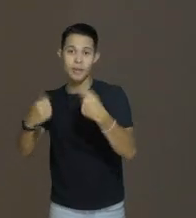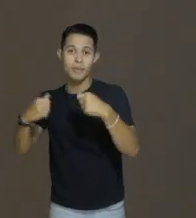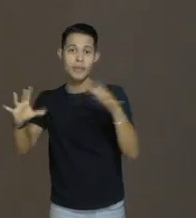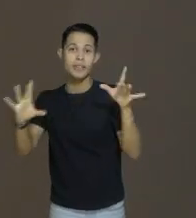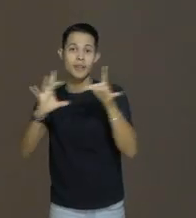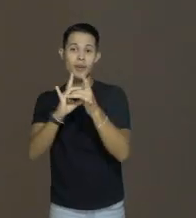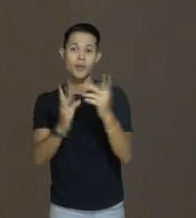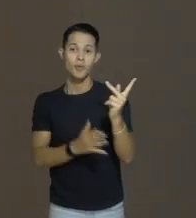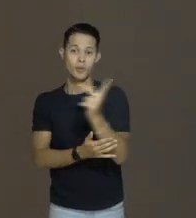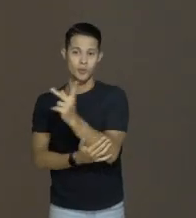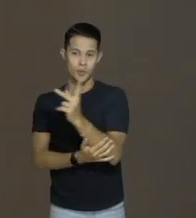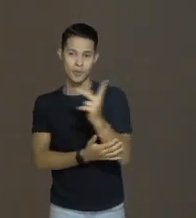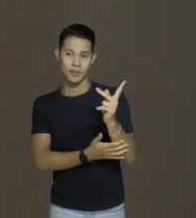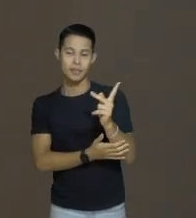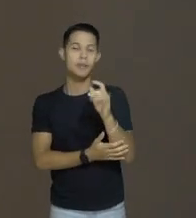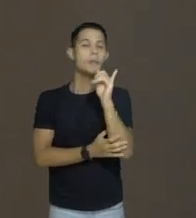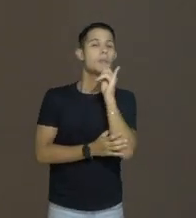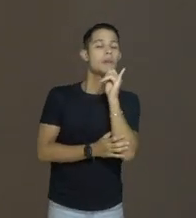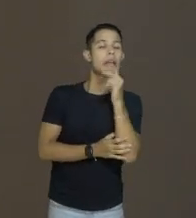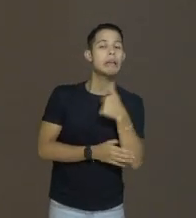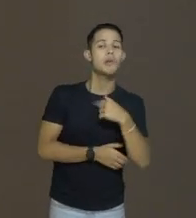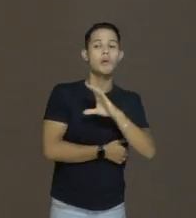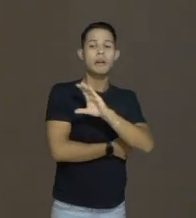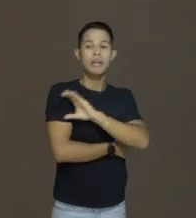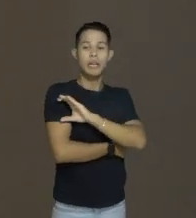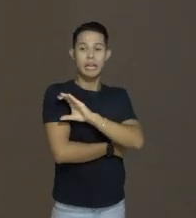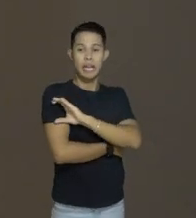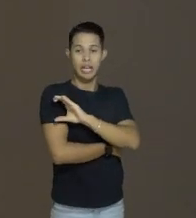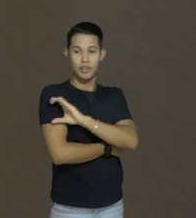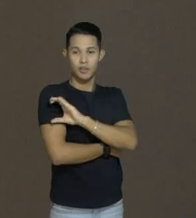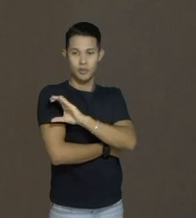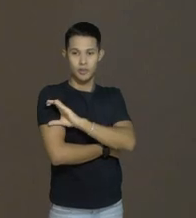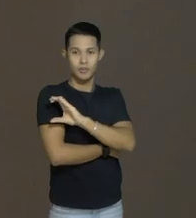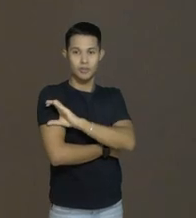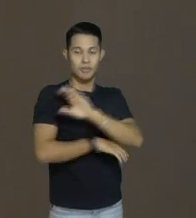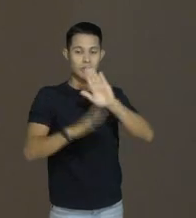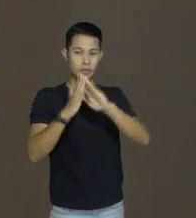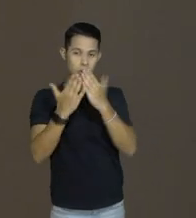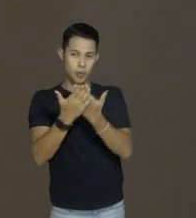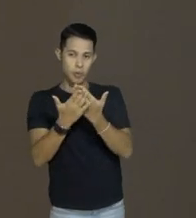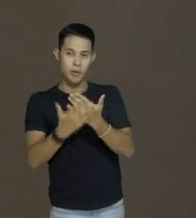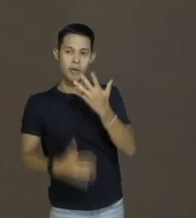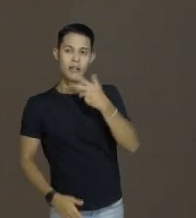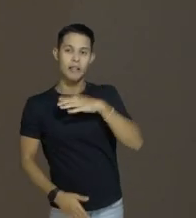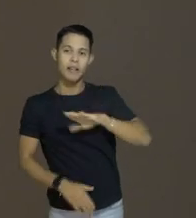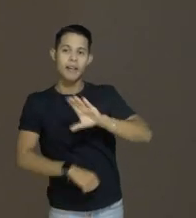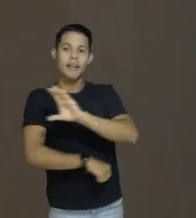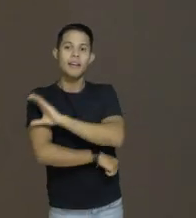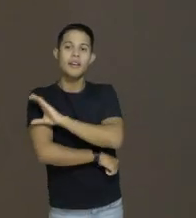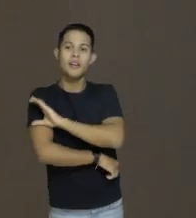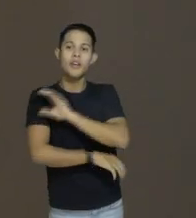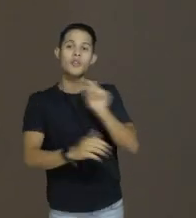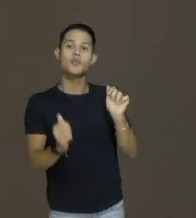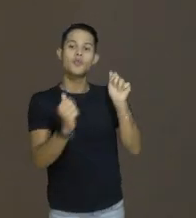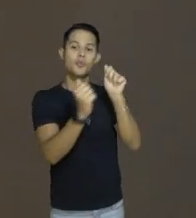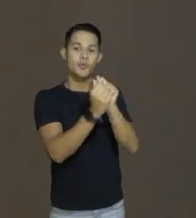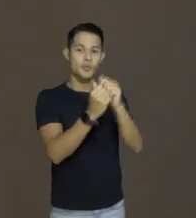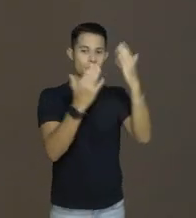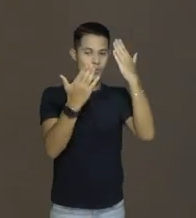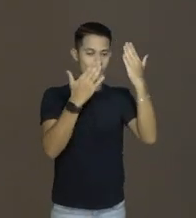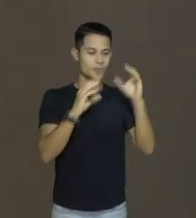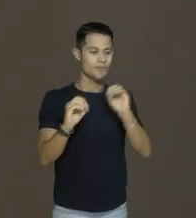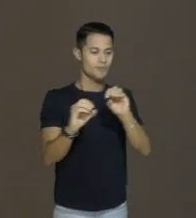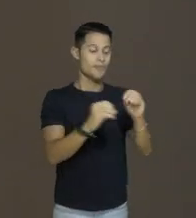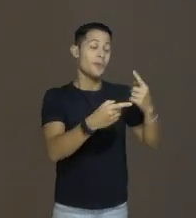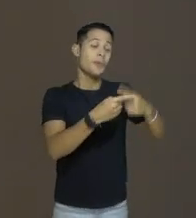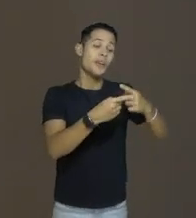psicoeducação no pré-escolar. Por quê? Para a família já organizando essa criança em rotina, ela saber esperar